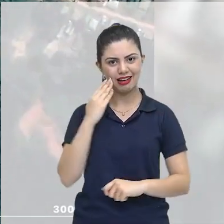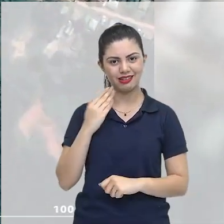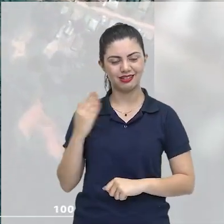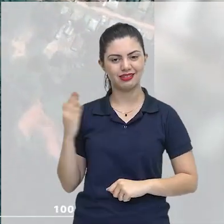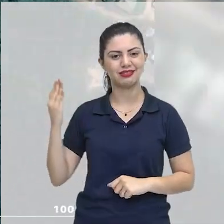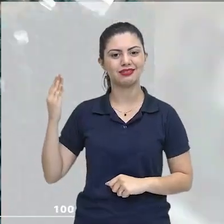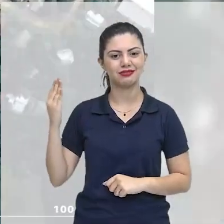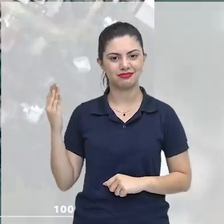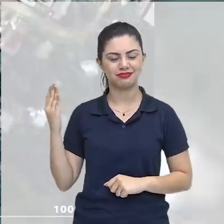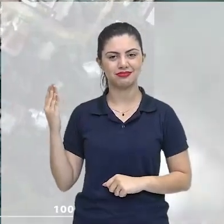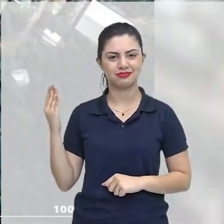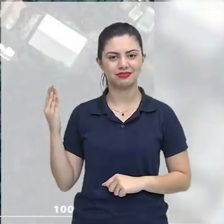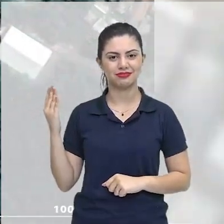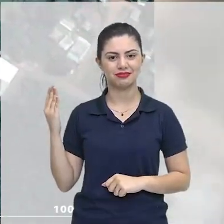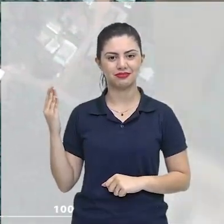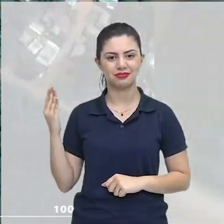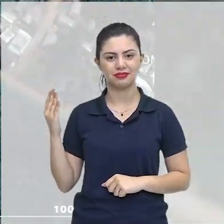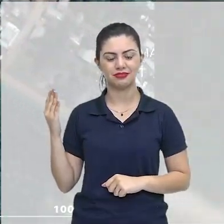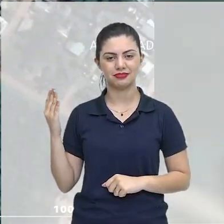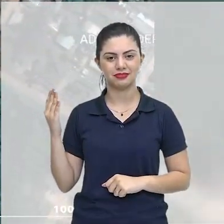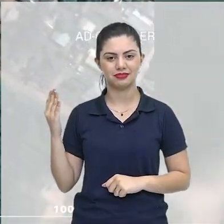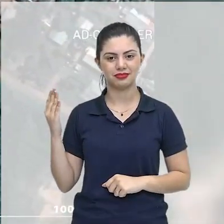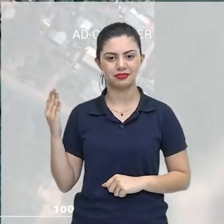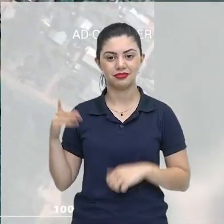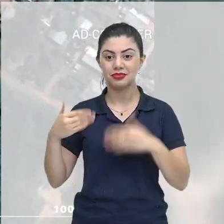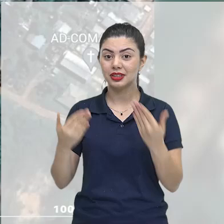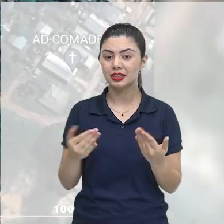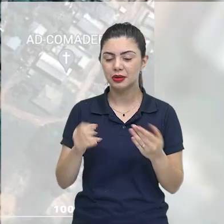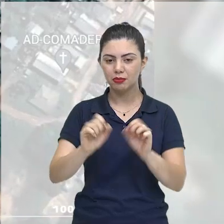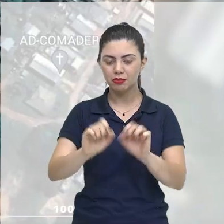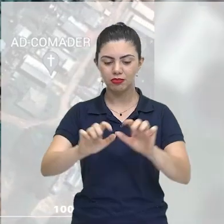ampliando, certo? Aí vão surgindo o nome.